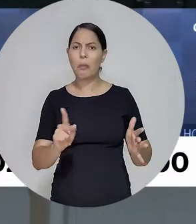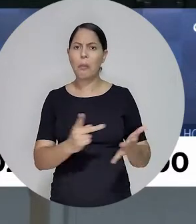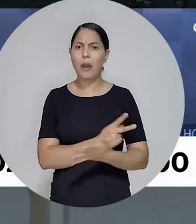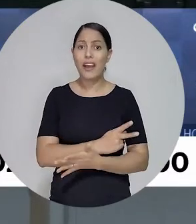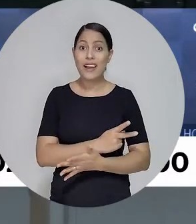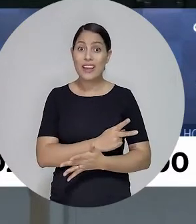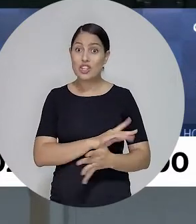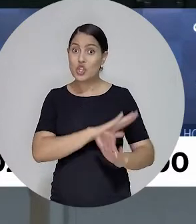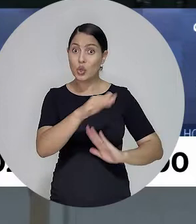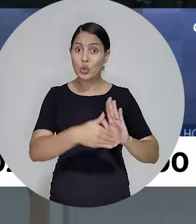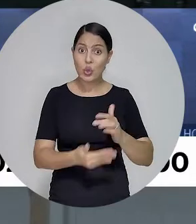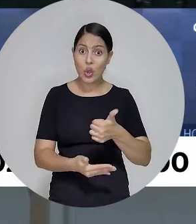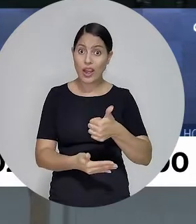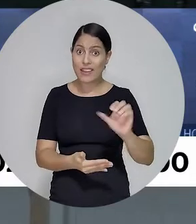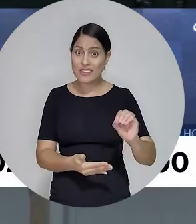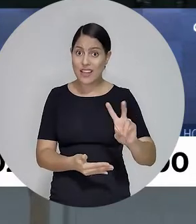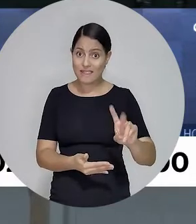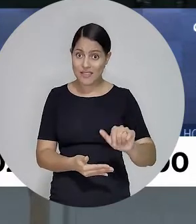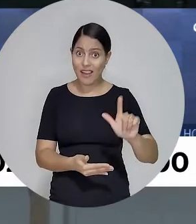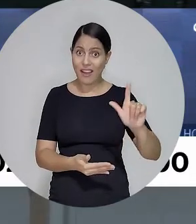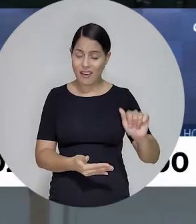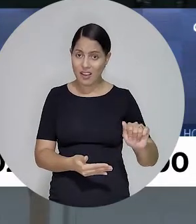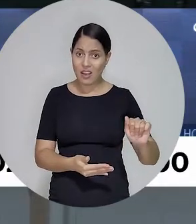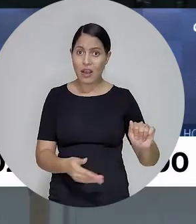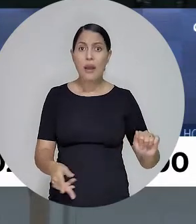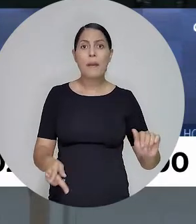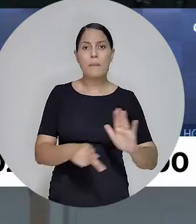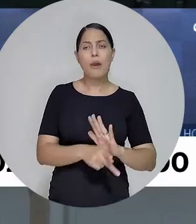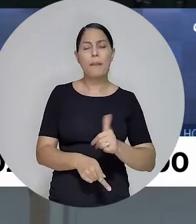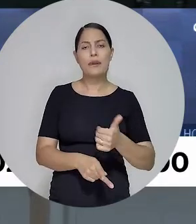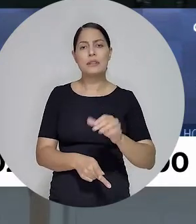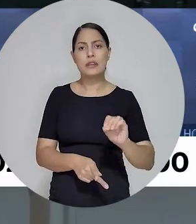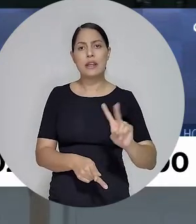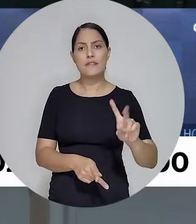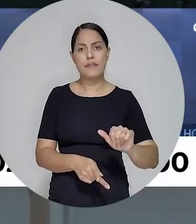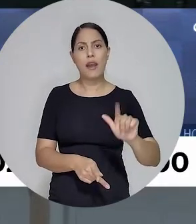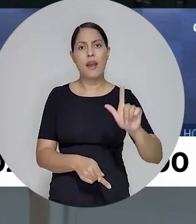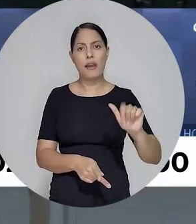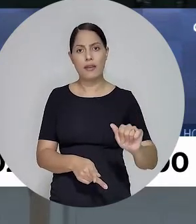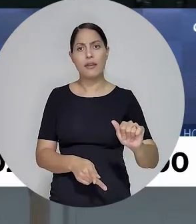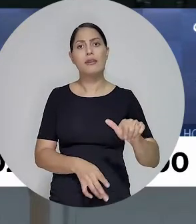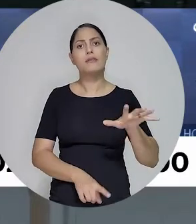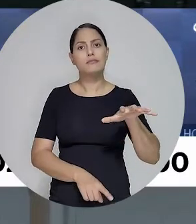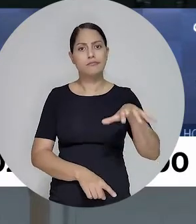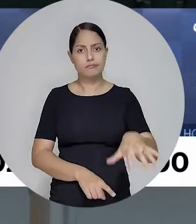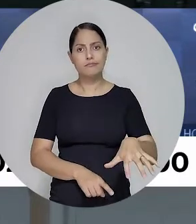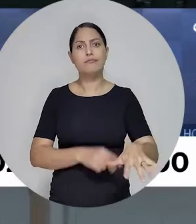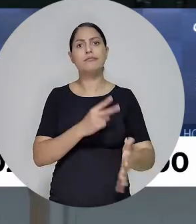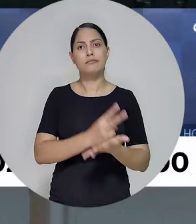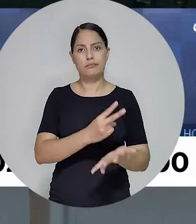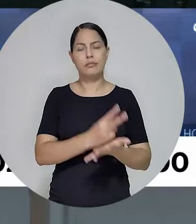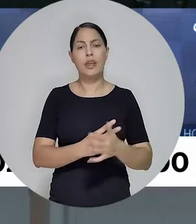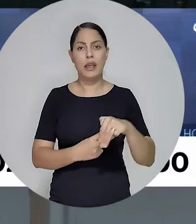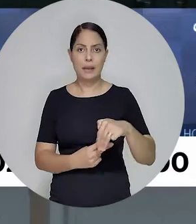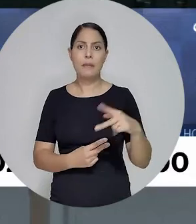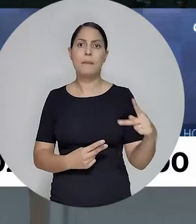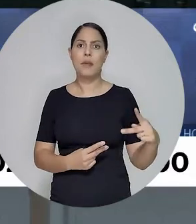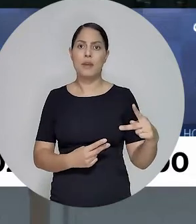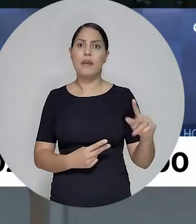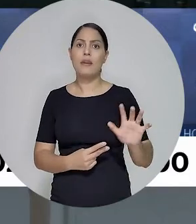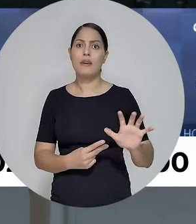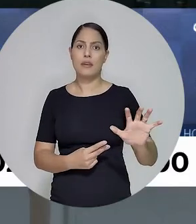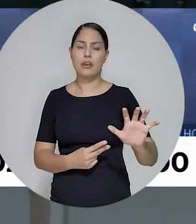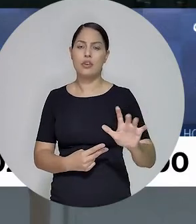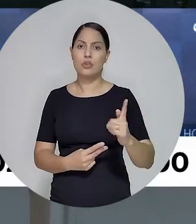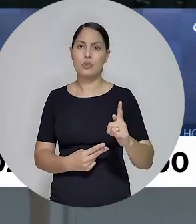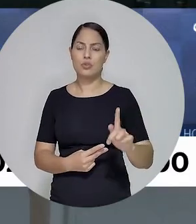que, nessas 10 vagas criadas, as 2 vagas do 5º Constitucional foram destinadas à mesma